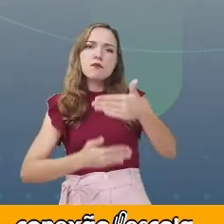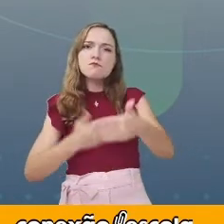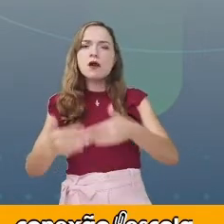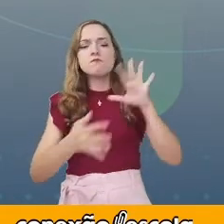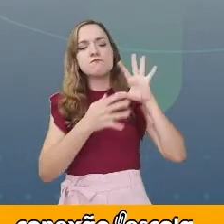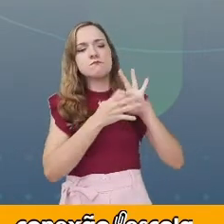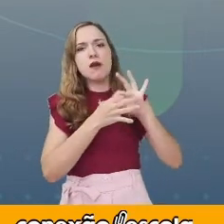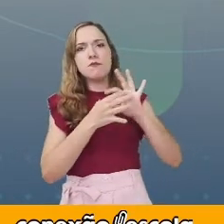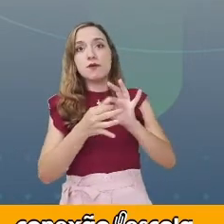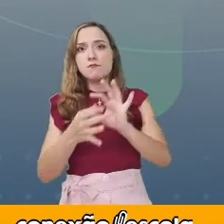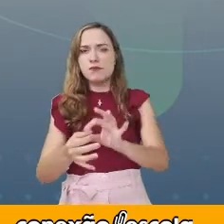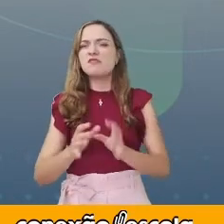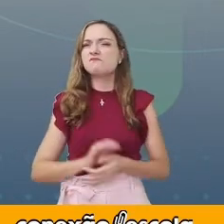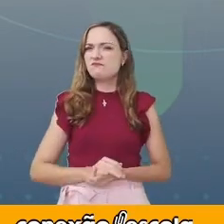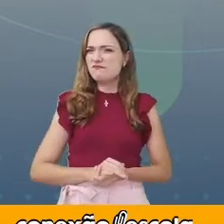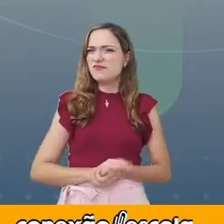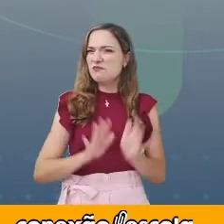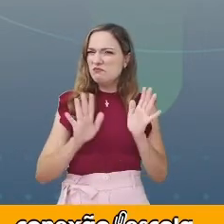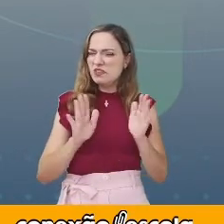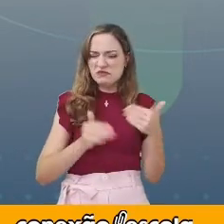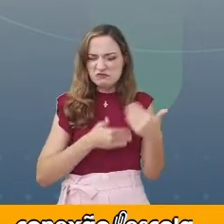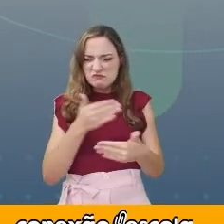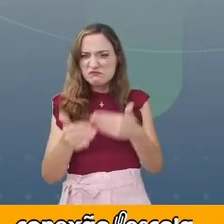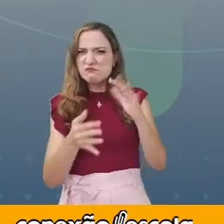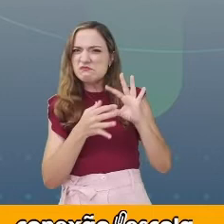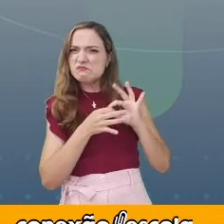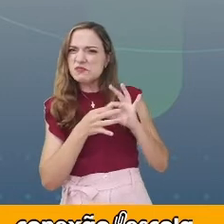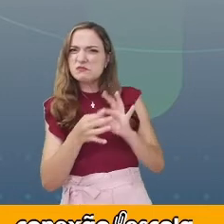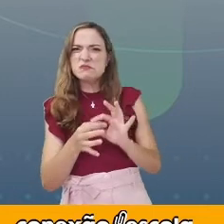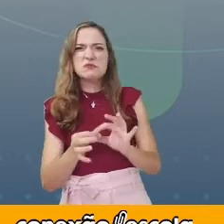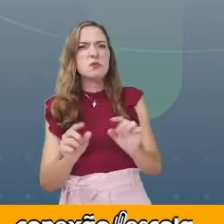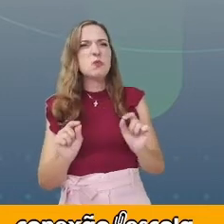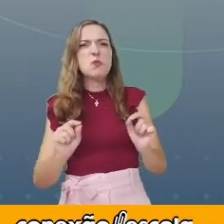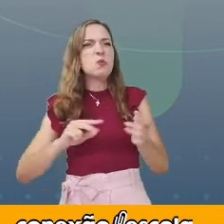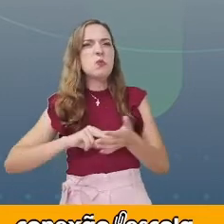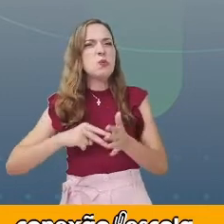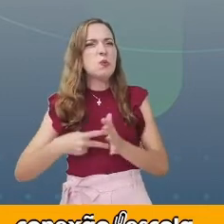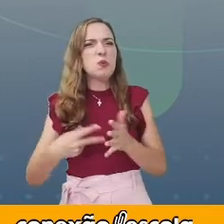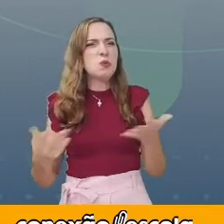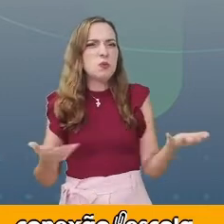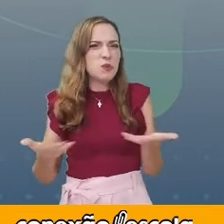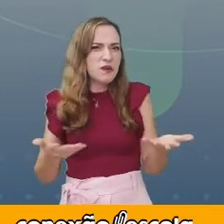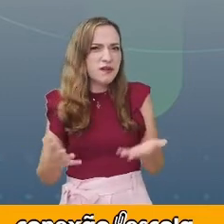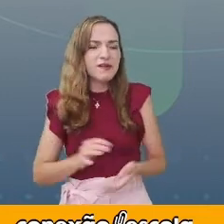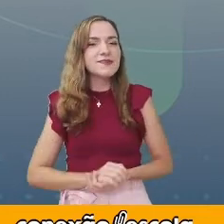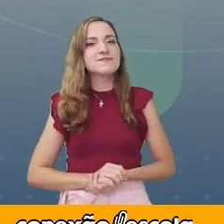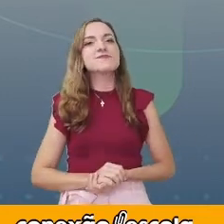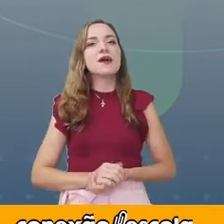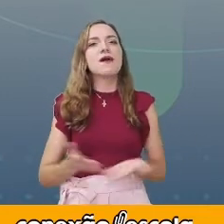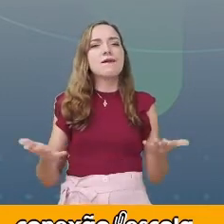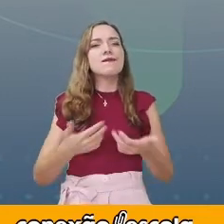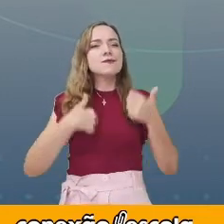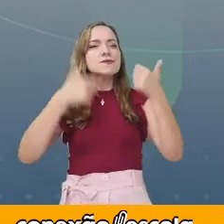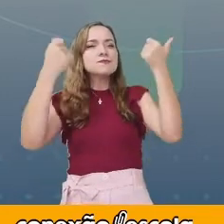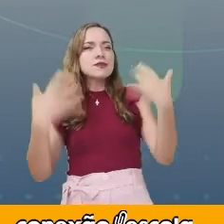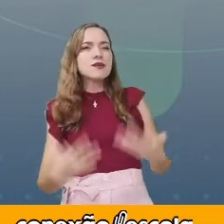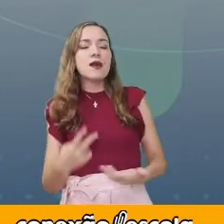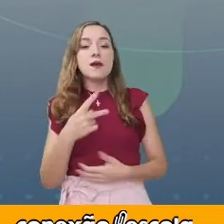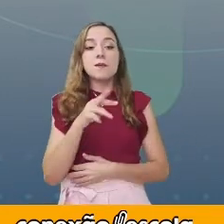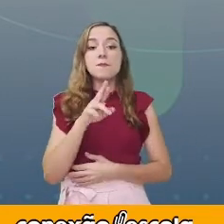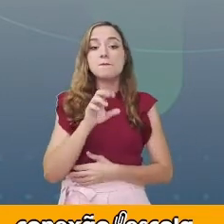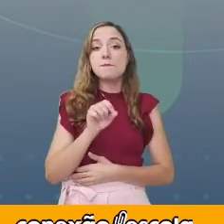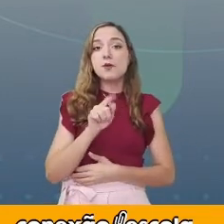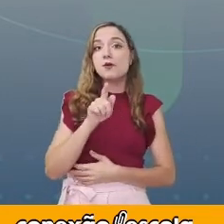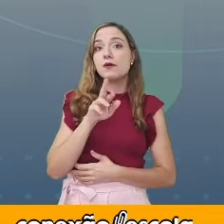textual. Professor, o que é isso, progressão? Bem, vamos começar a pensar aqui sobre essa palavra. O que